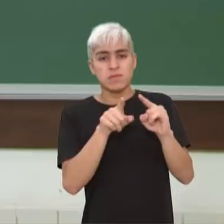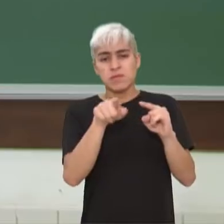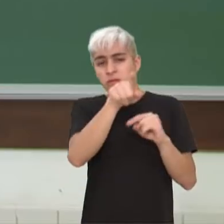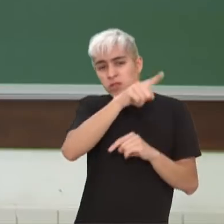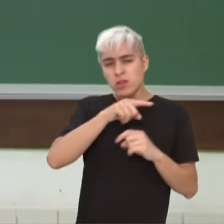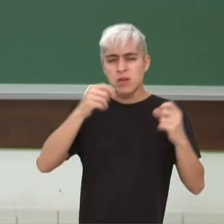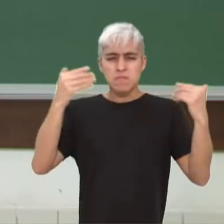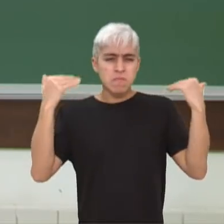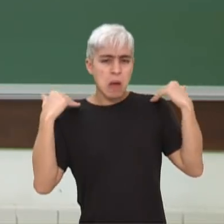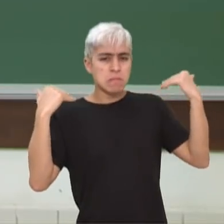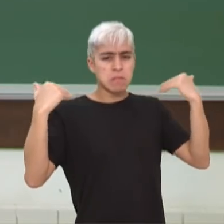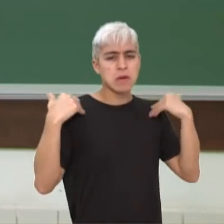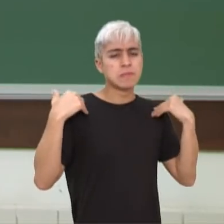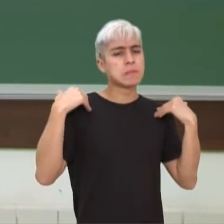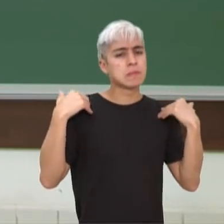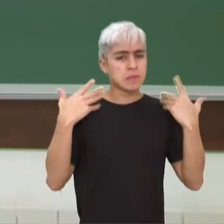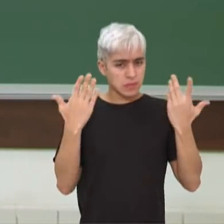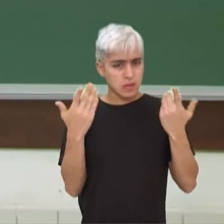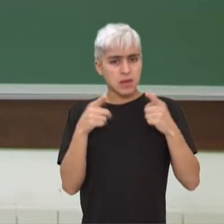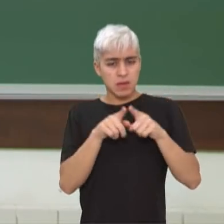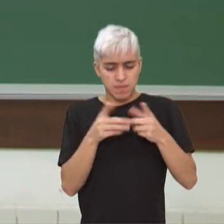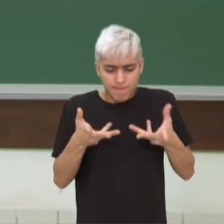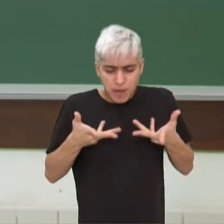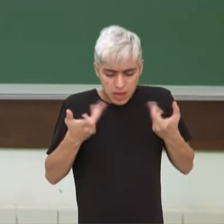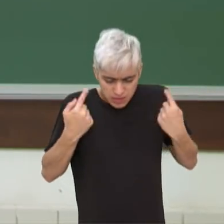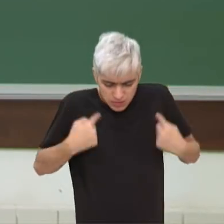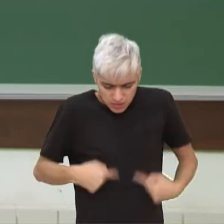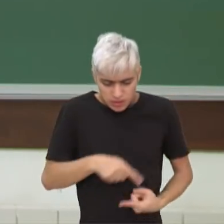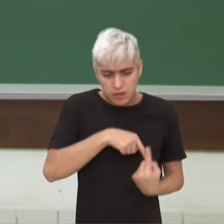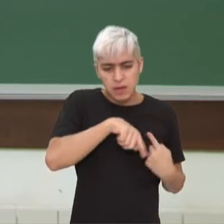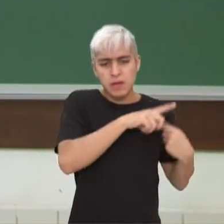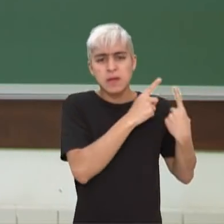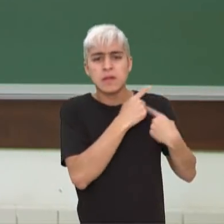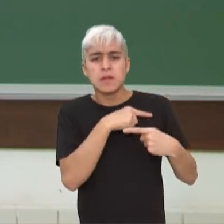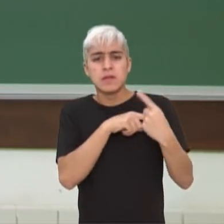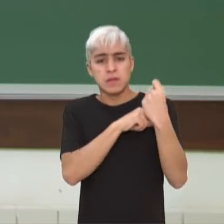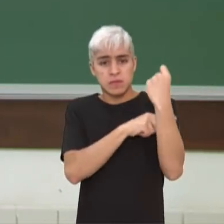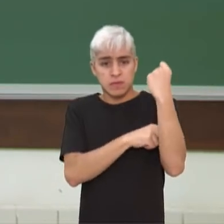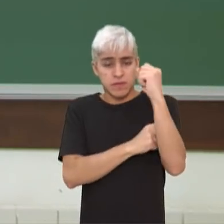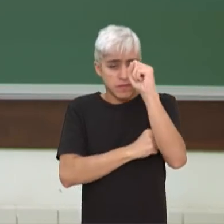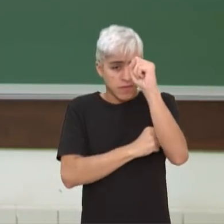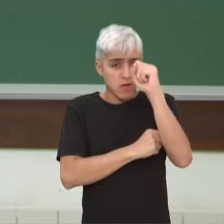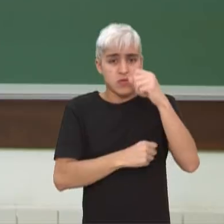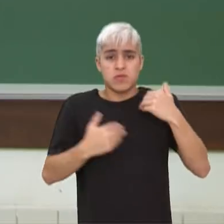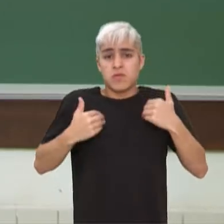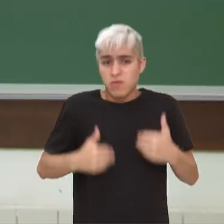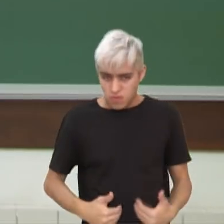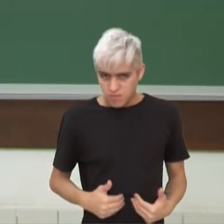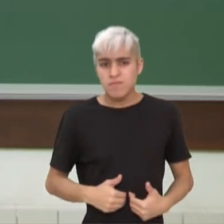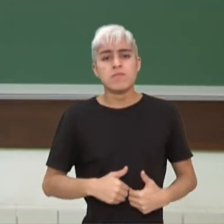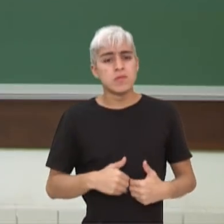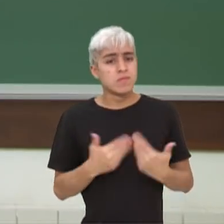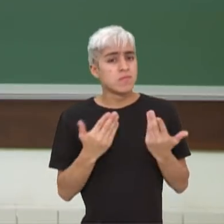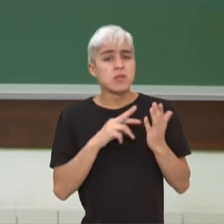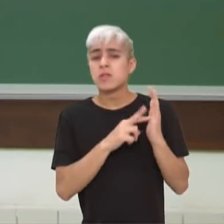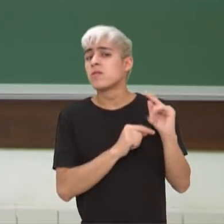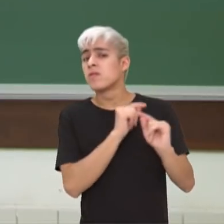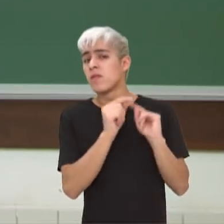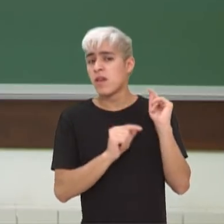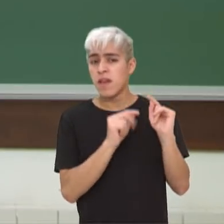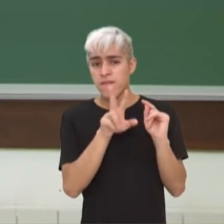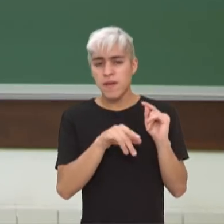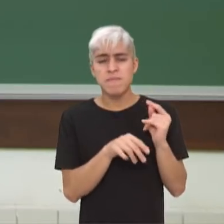ali atividade física e o fato de você acelerar o seu metabolismo, ter o melhor funcionamento da parte interna do seu corpo, consequentemente vai te tornar ali